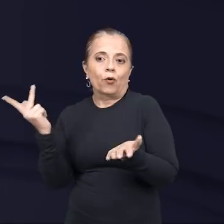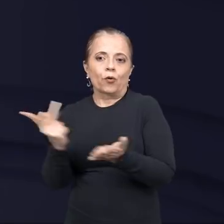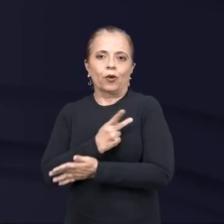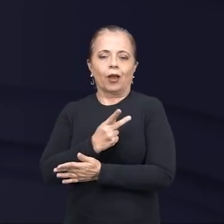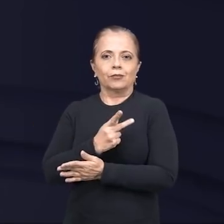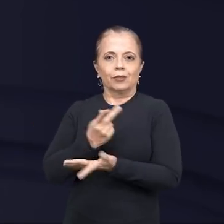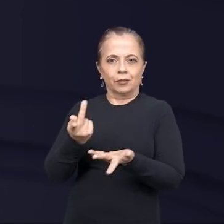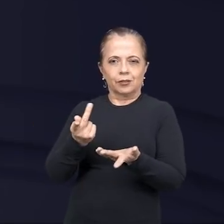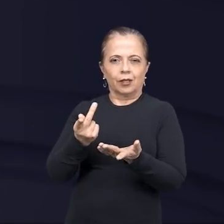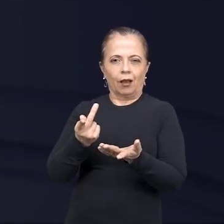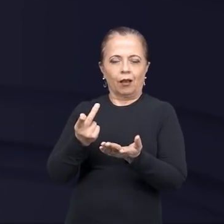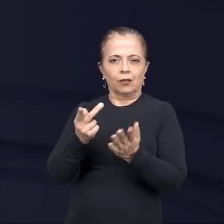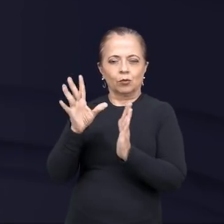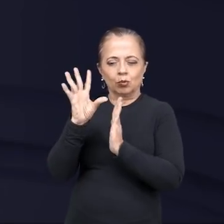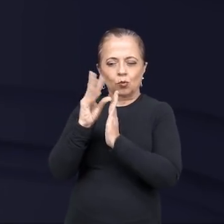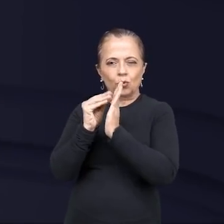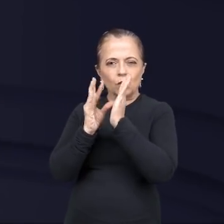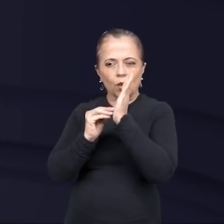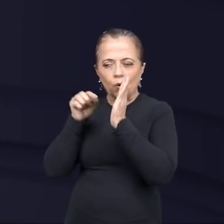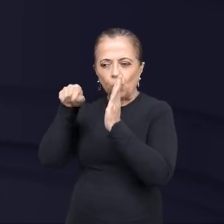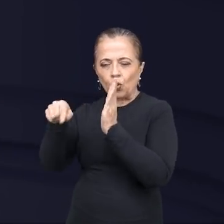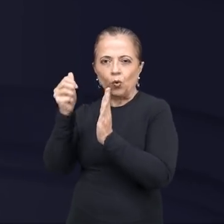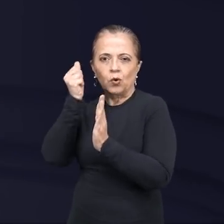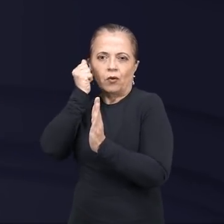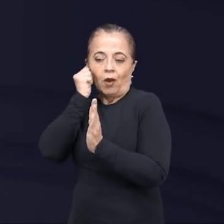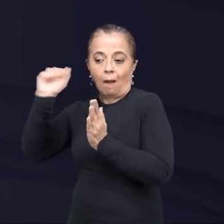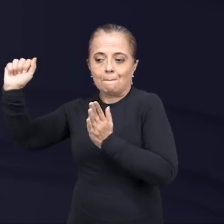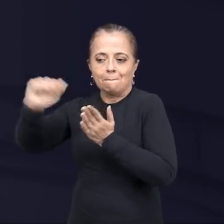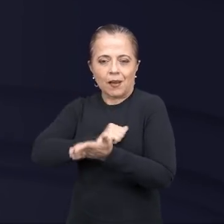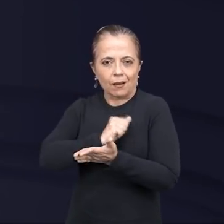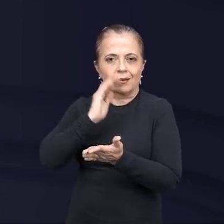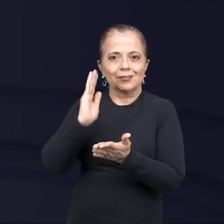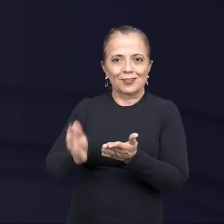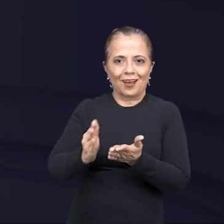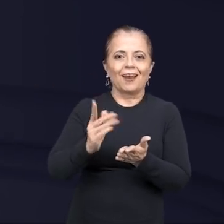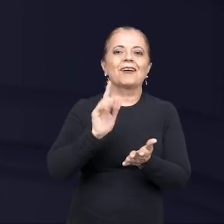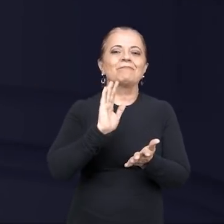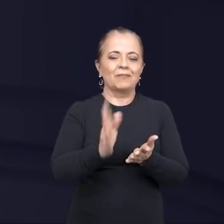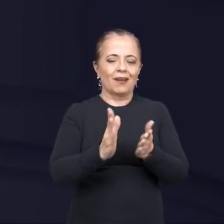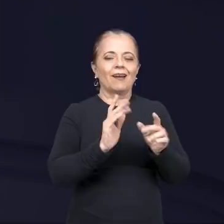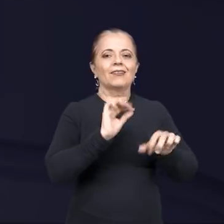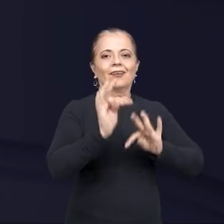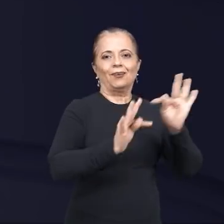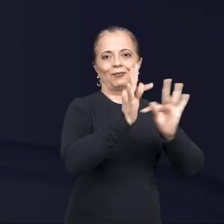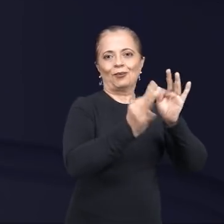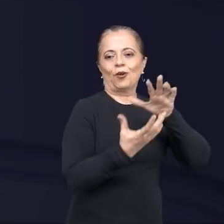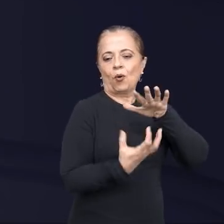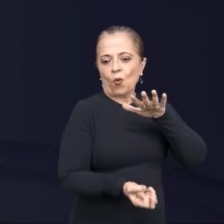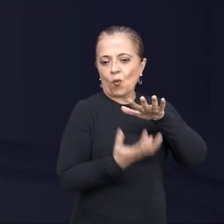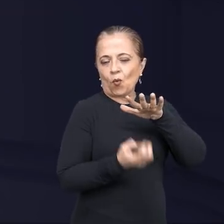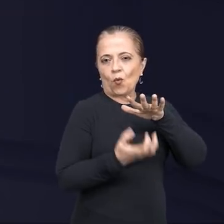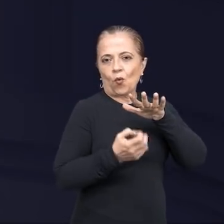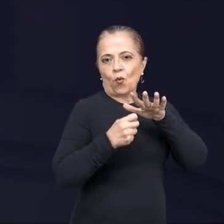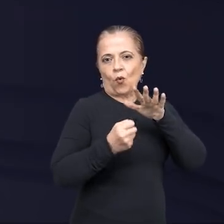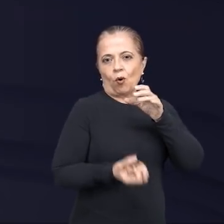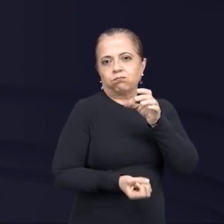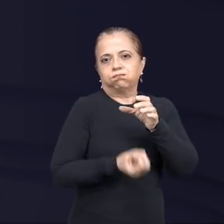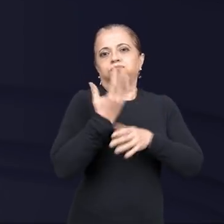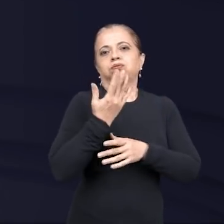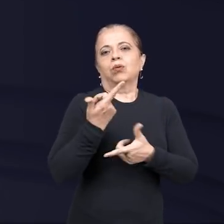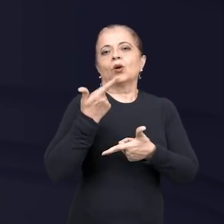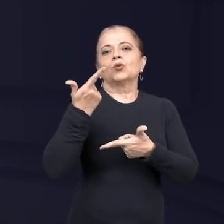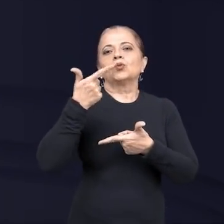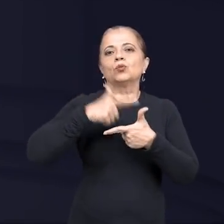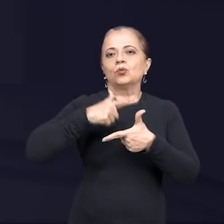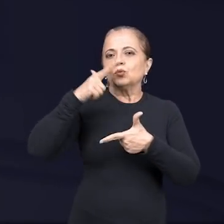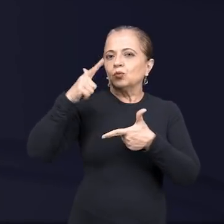reconstituição de eventuais dados apagados de aparelhos de telefone celular, e aí a gente